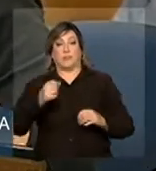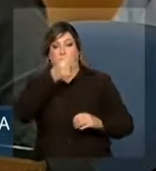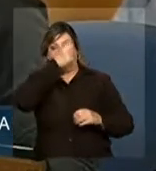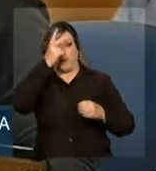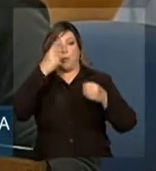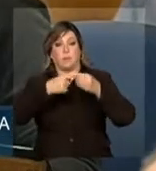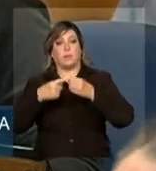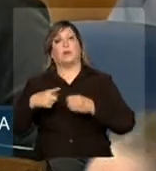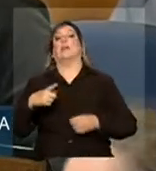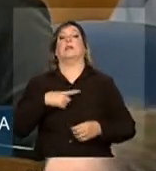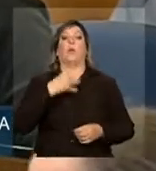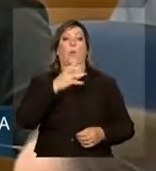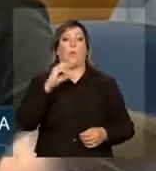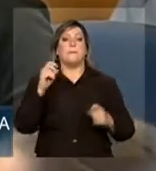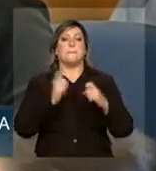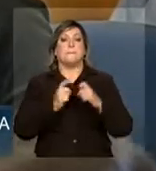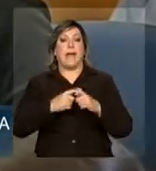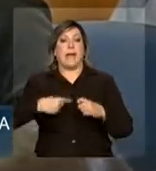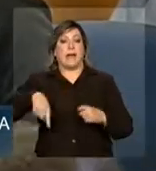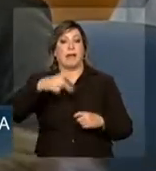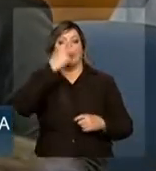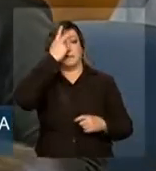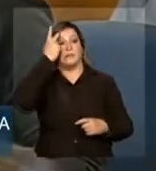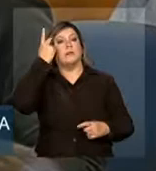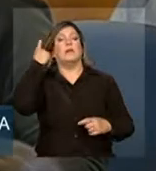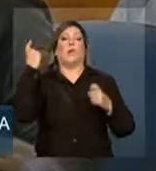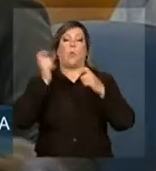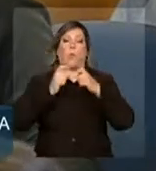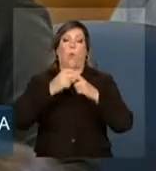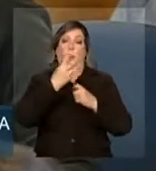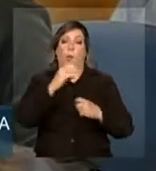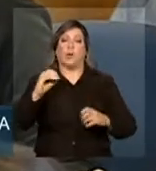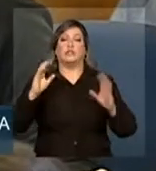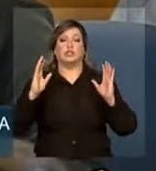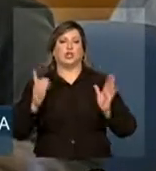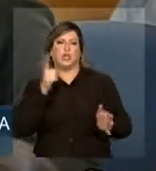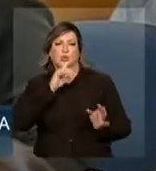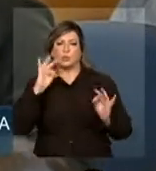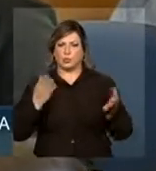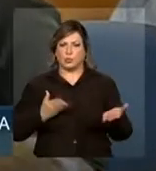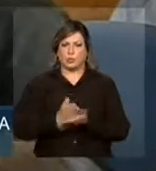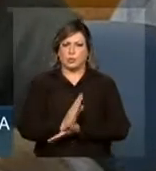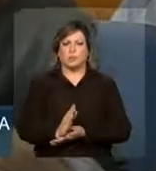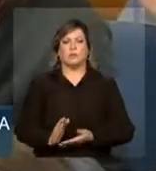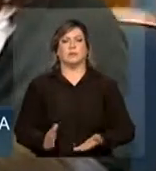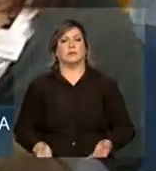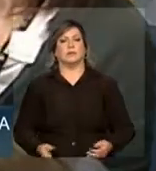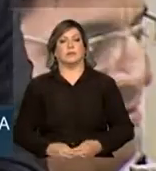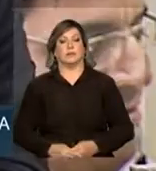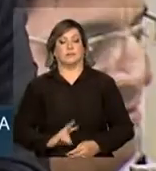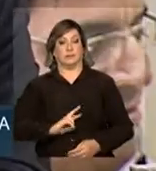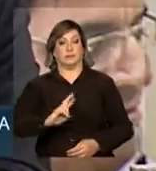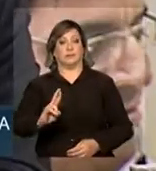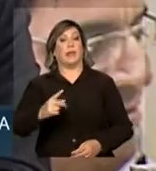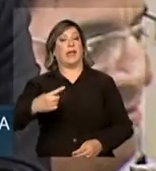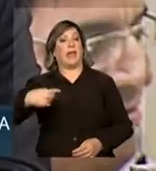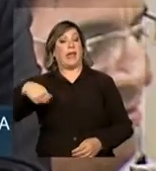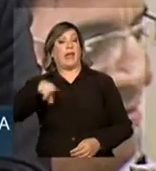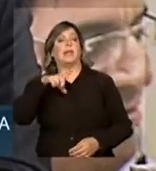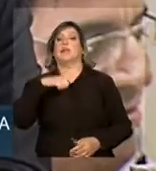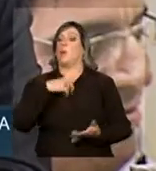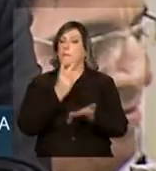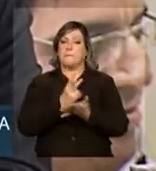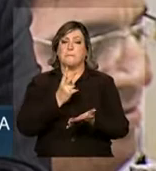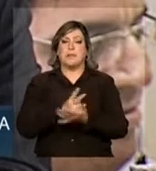com os 400 médicos ou seja os 400 já foram selecionados todos eles passaram Essa é a minha dúvida eles passam pelo mesmo